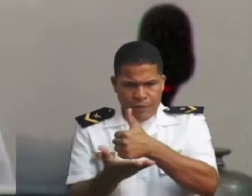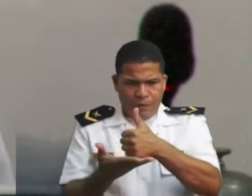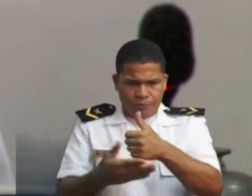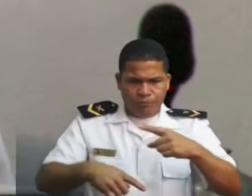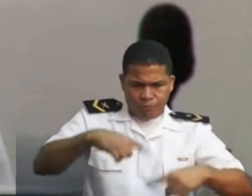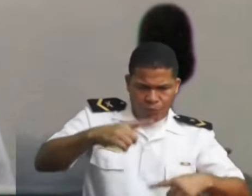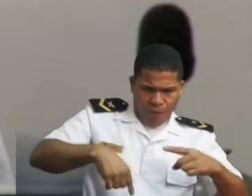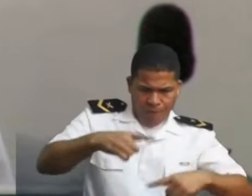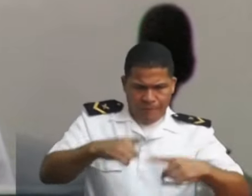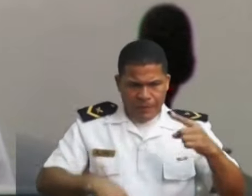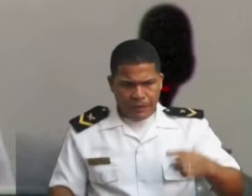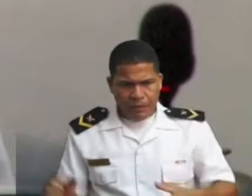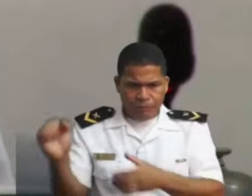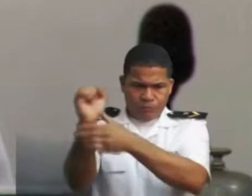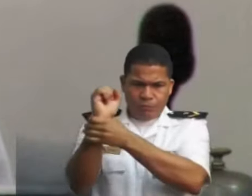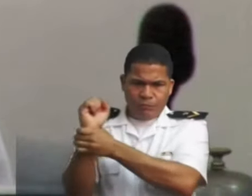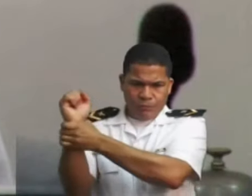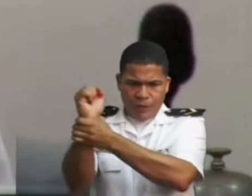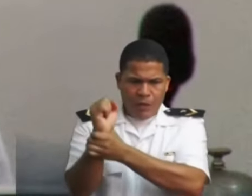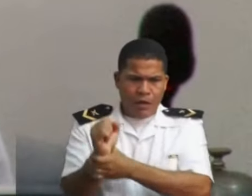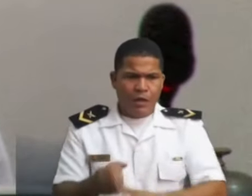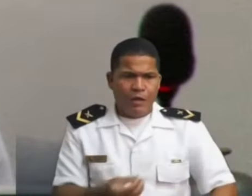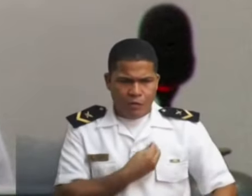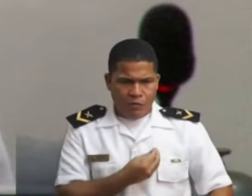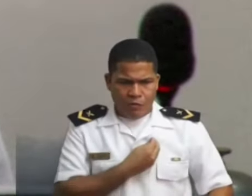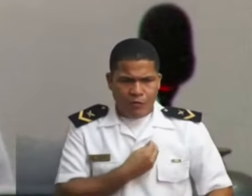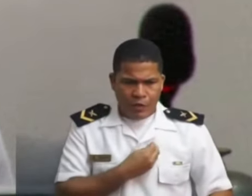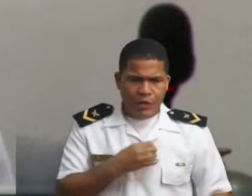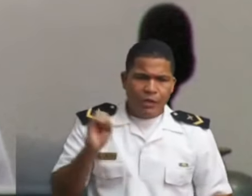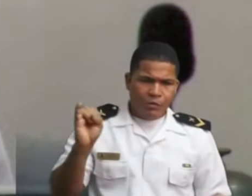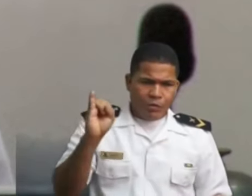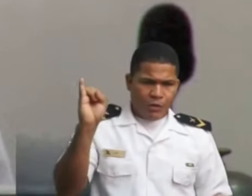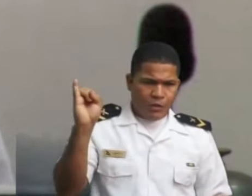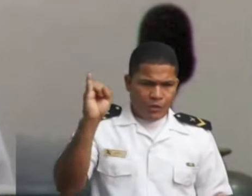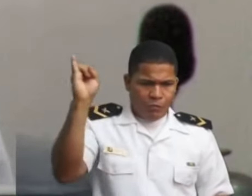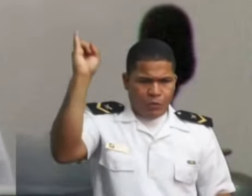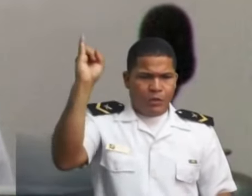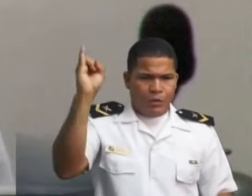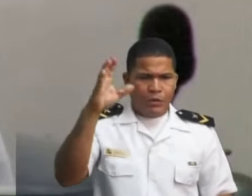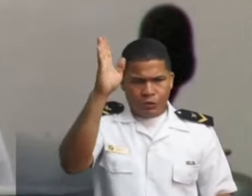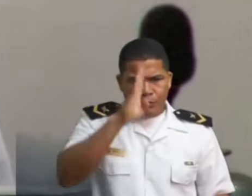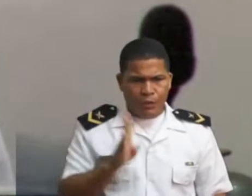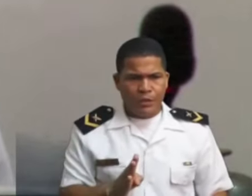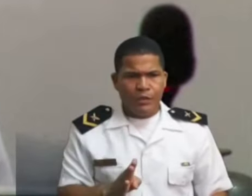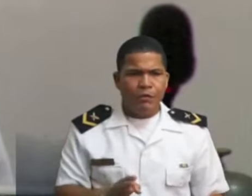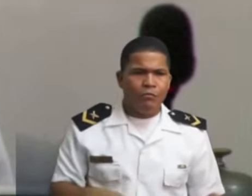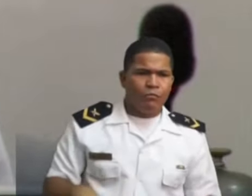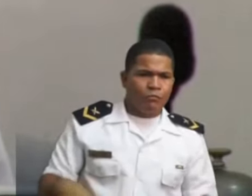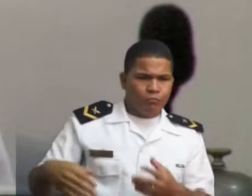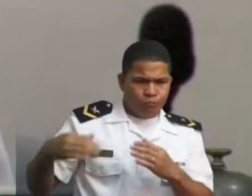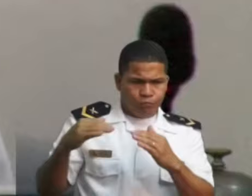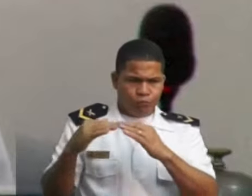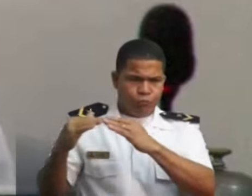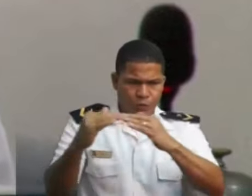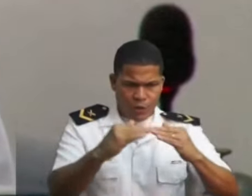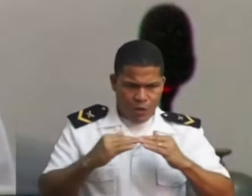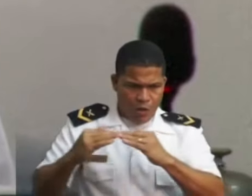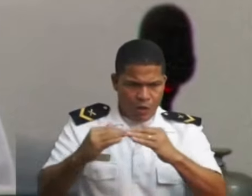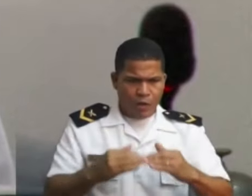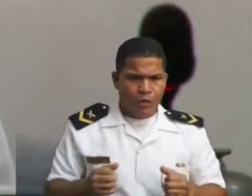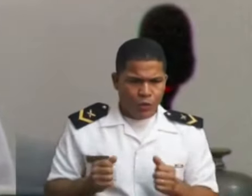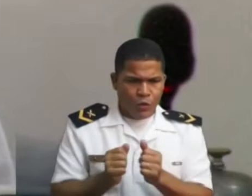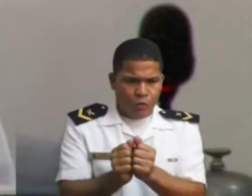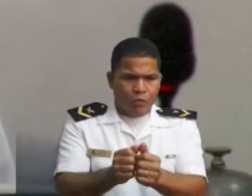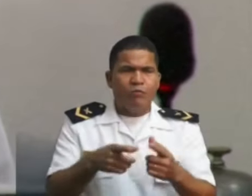à salvaguarda dos interesses nacionais no mar e em águas interiores, em sintonia com os legítimos anseios